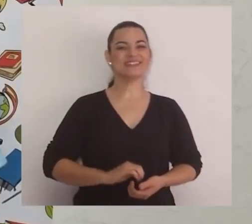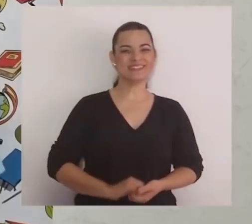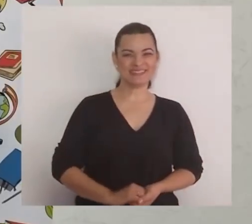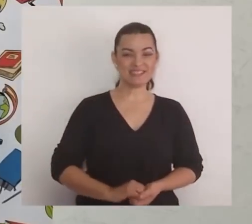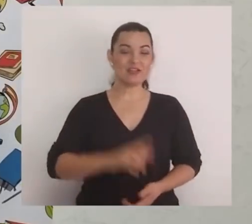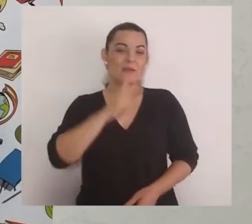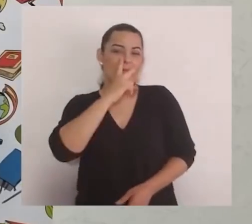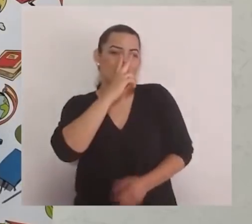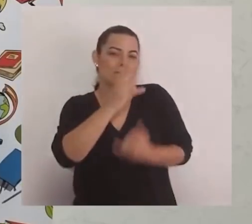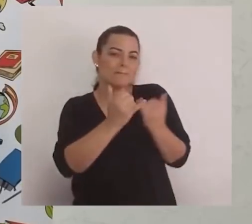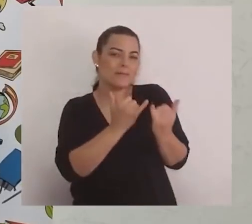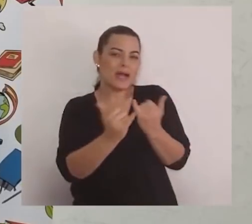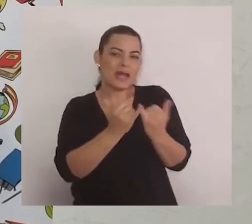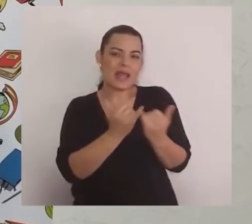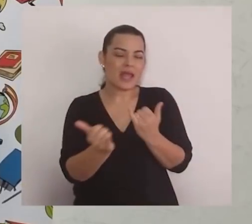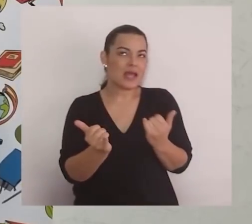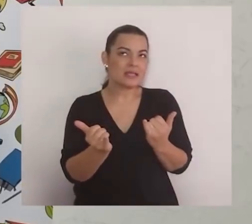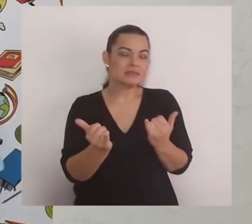tchau!